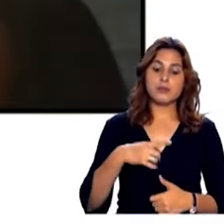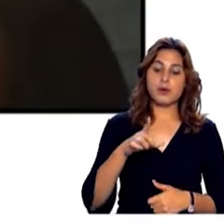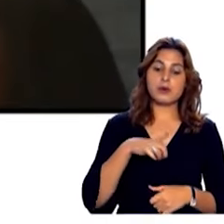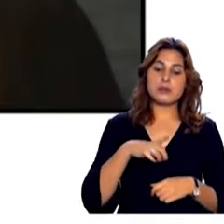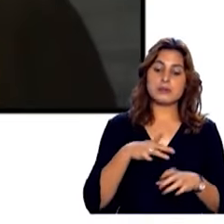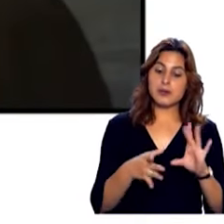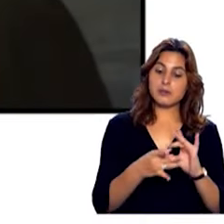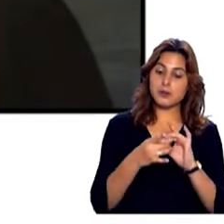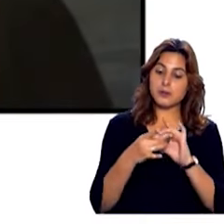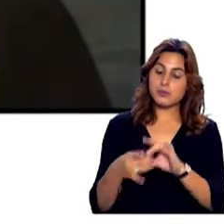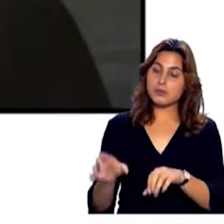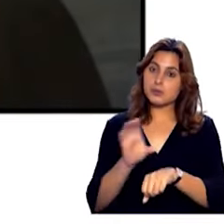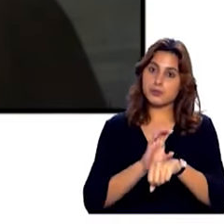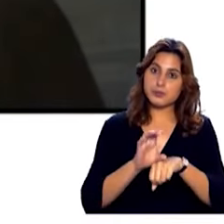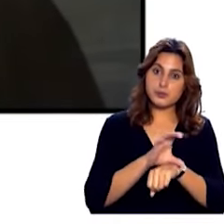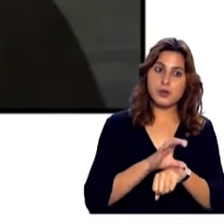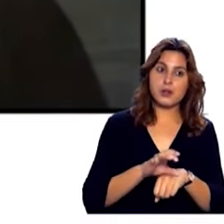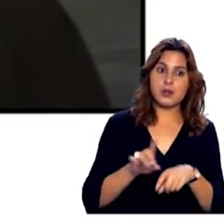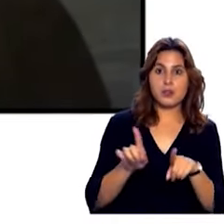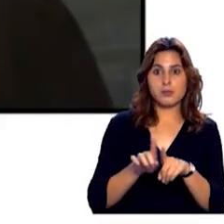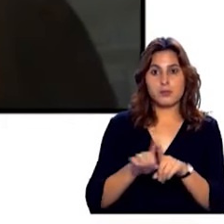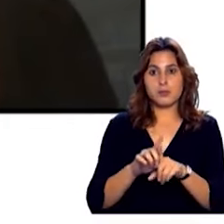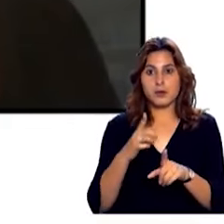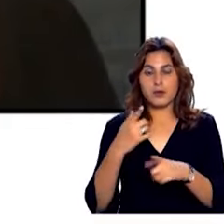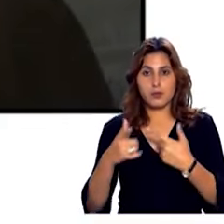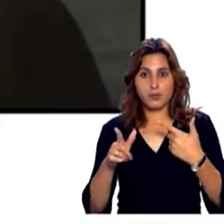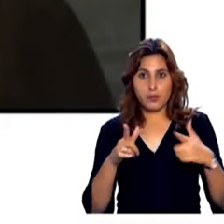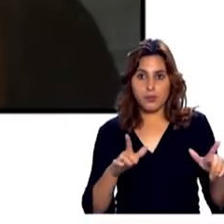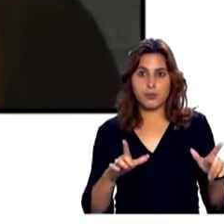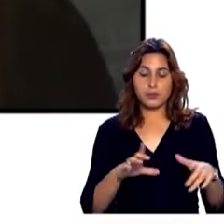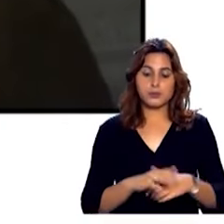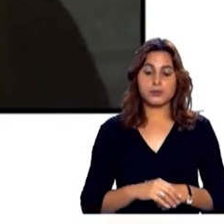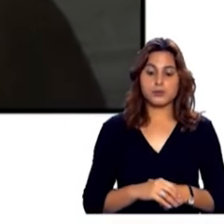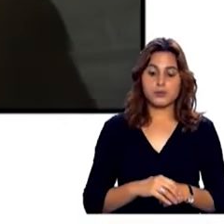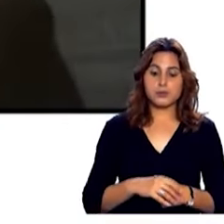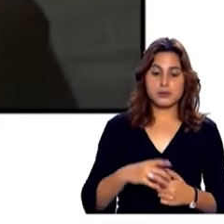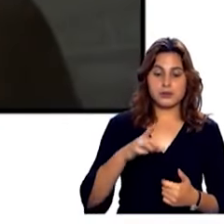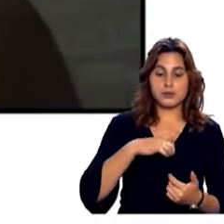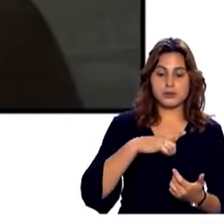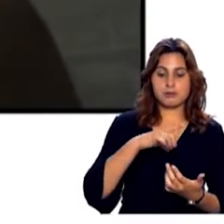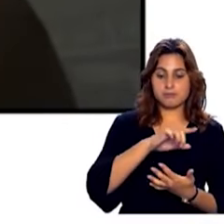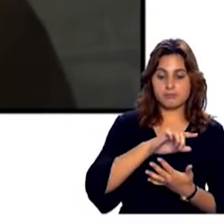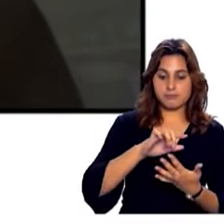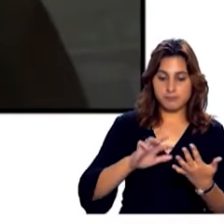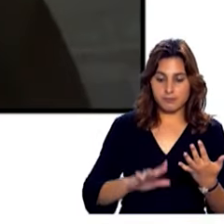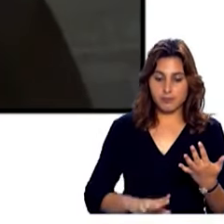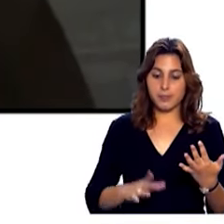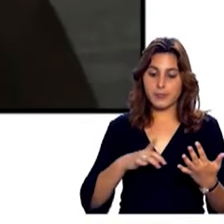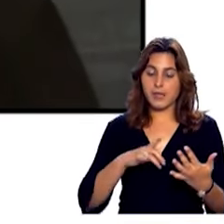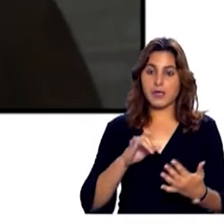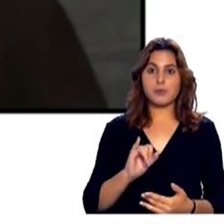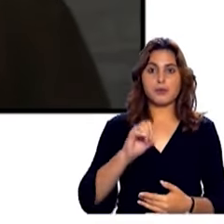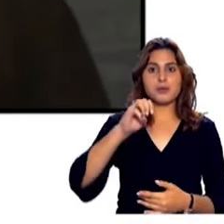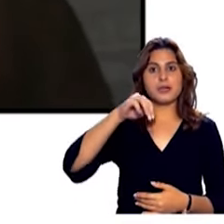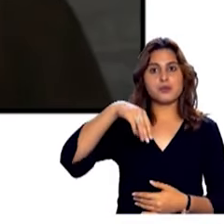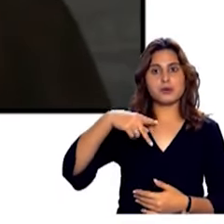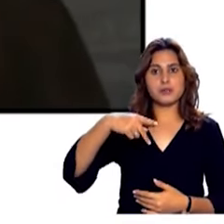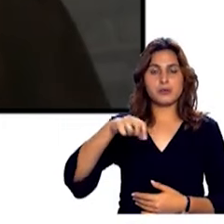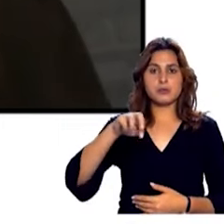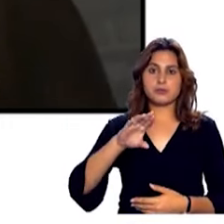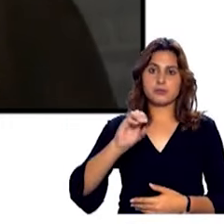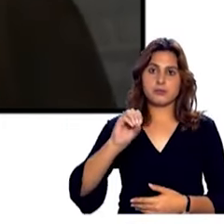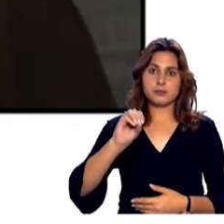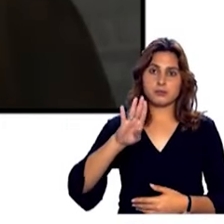constituciones e outr ligados a os litigator porque por exemplo nesse caso da da improbidade né Eh